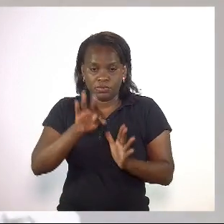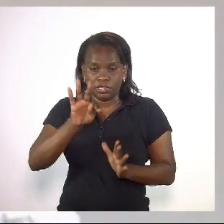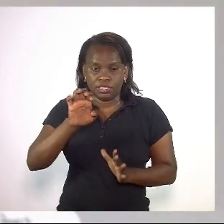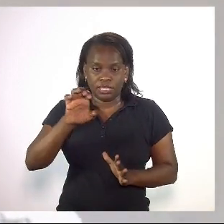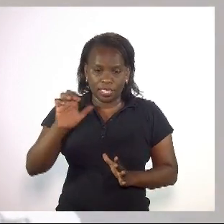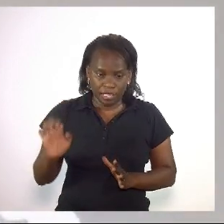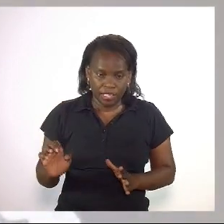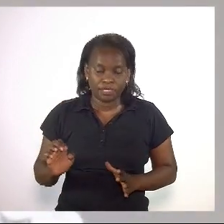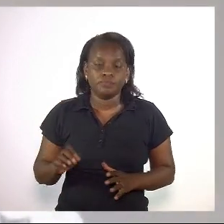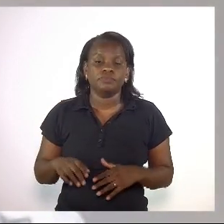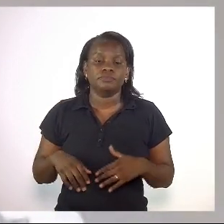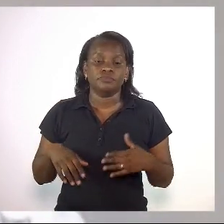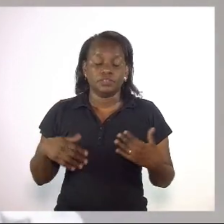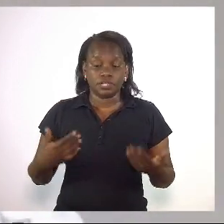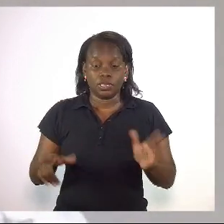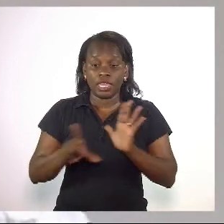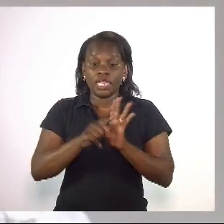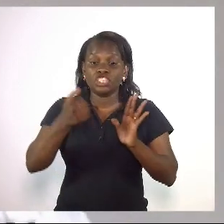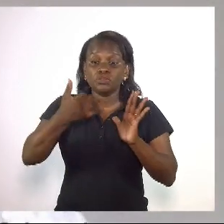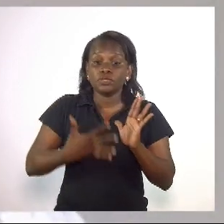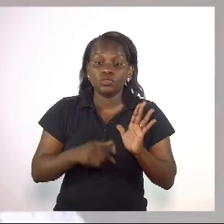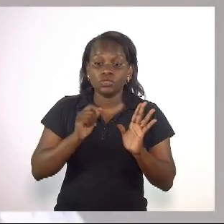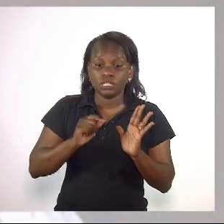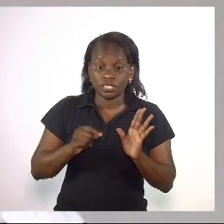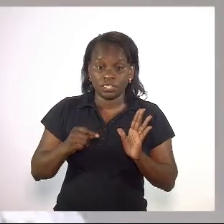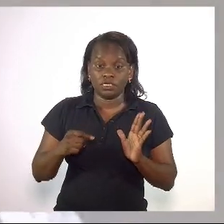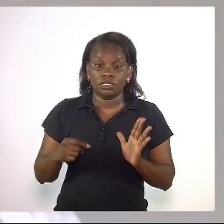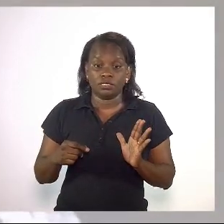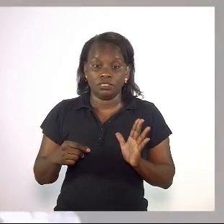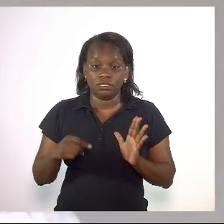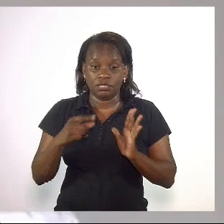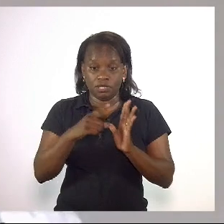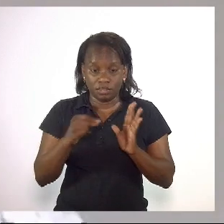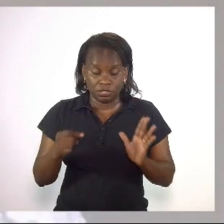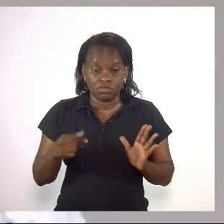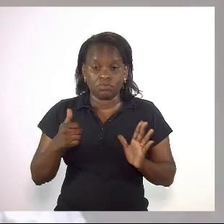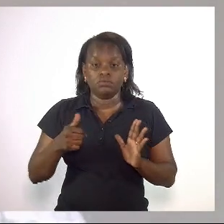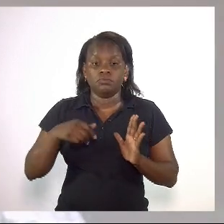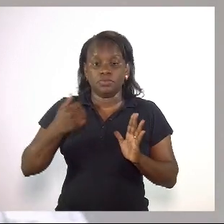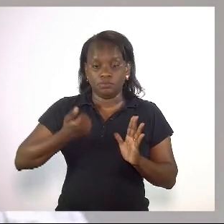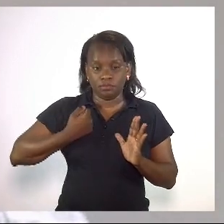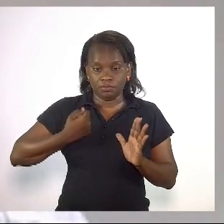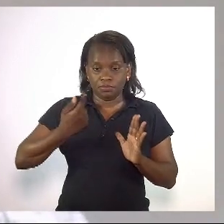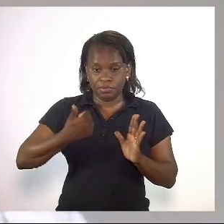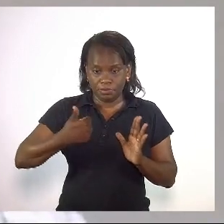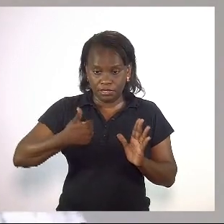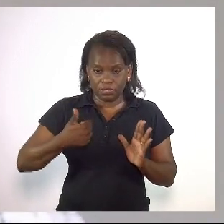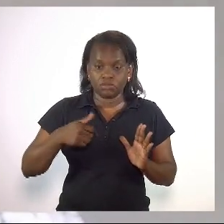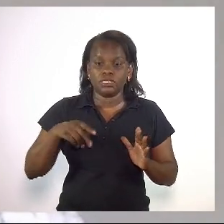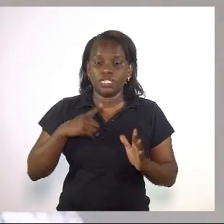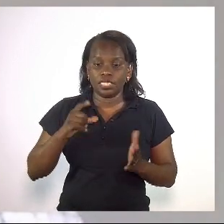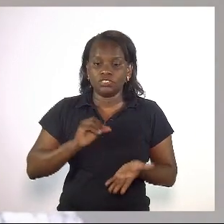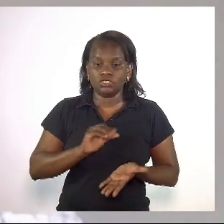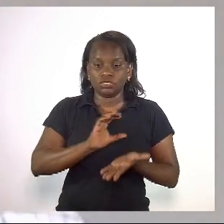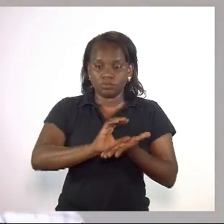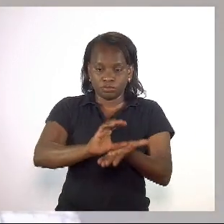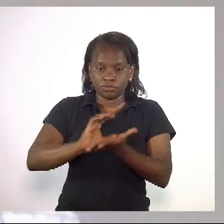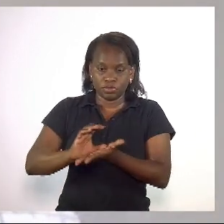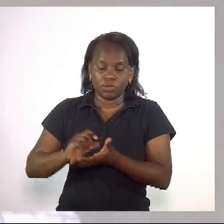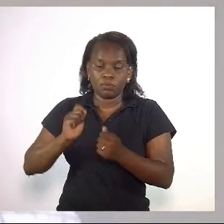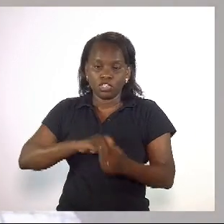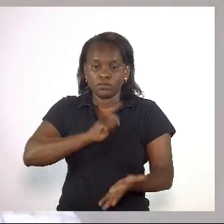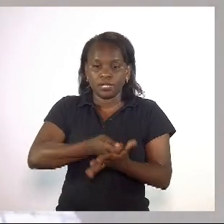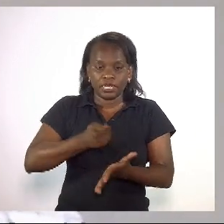Estado. A lei diz o seguinte, no seu artigo 4, inciso 1º, que os recursos poderão ser destinados ao